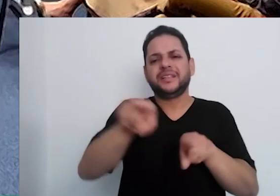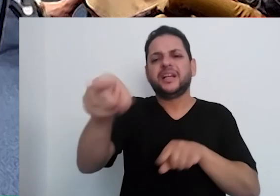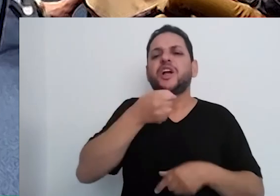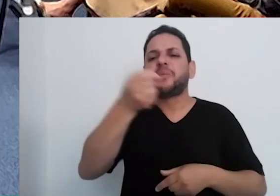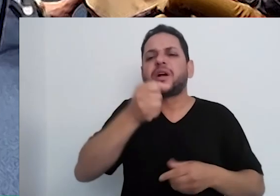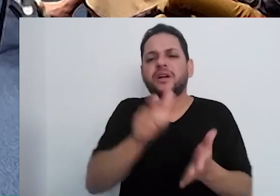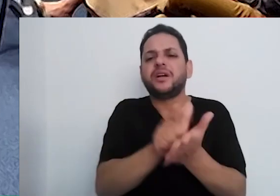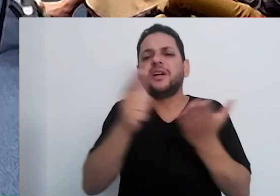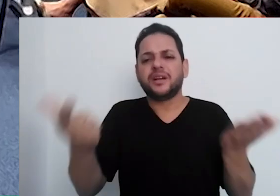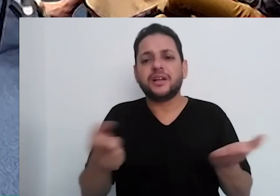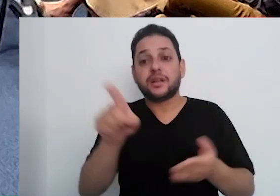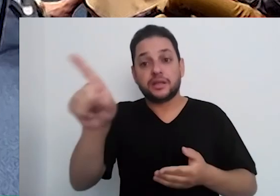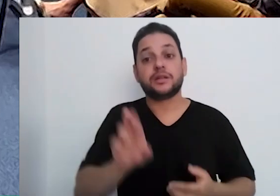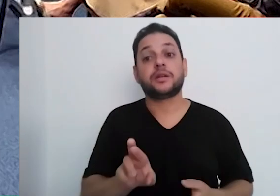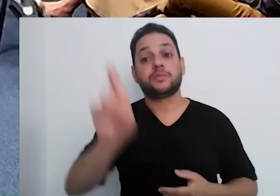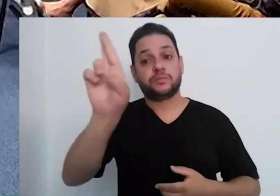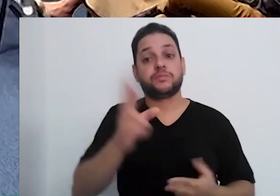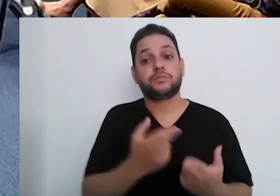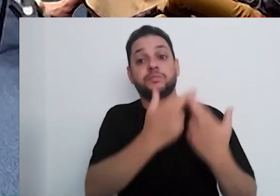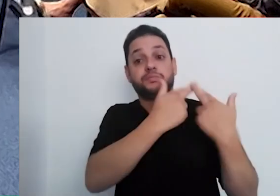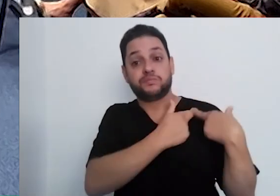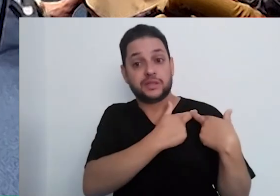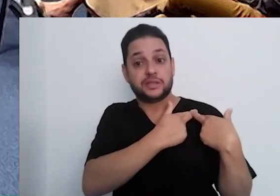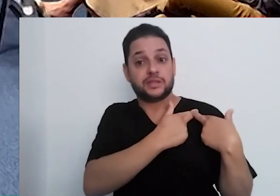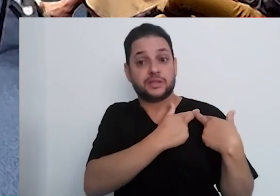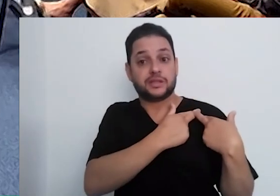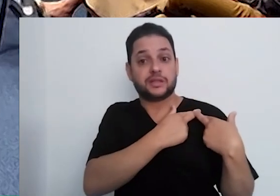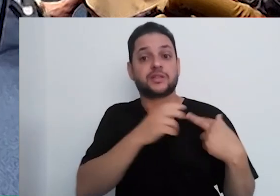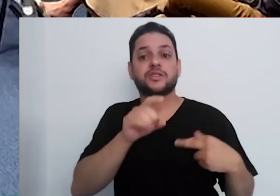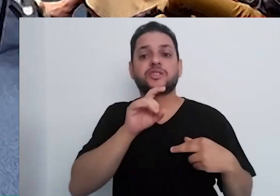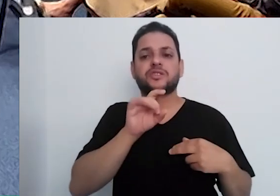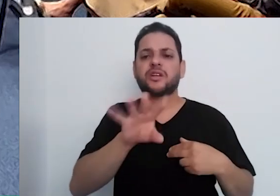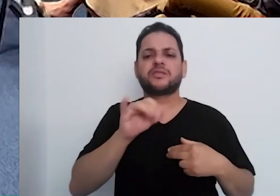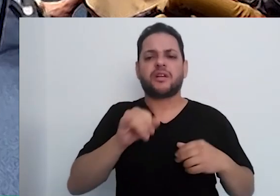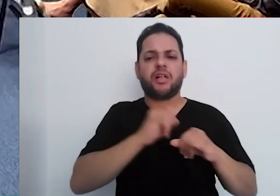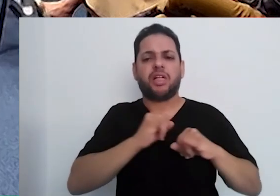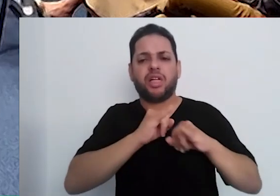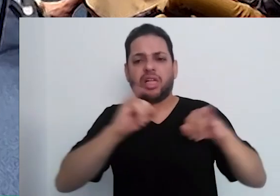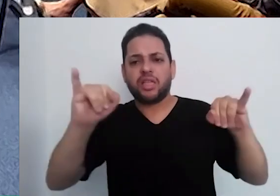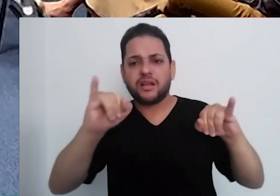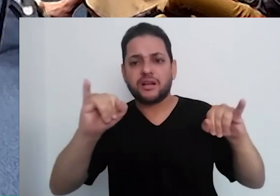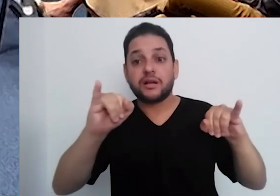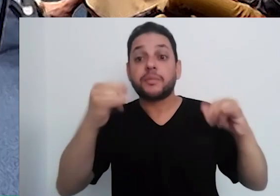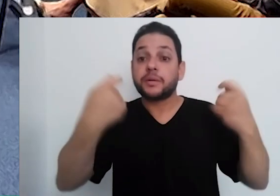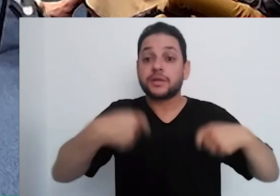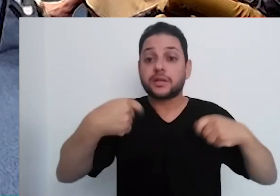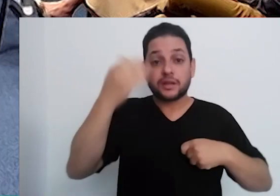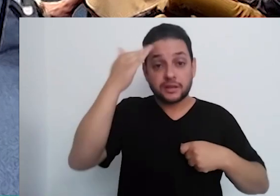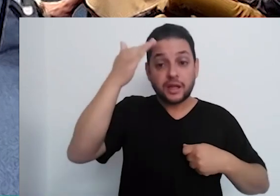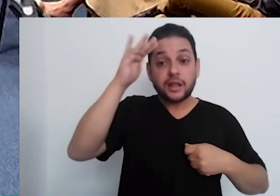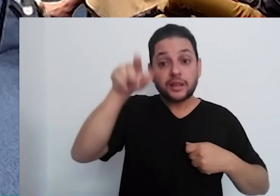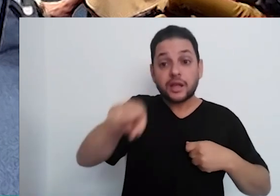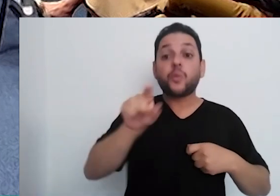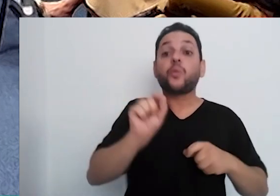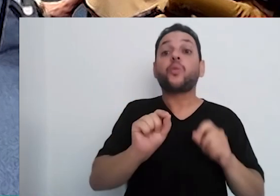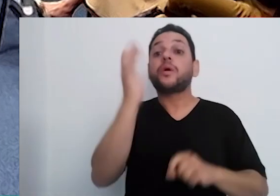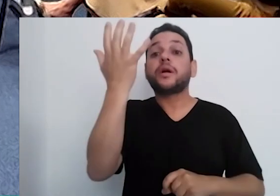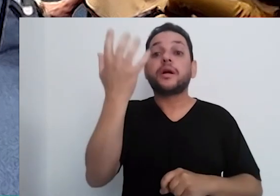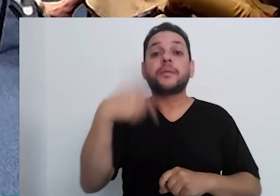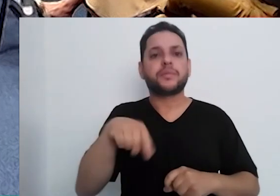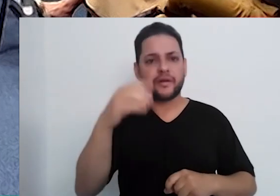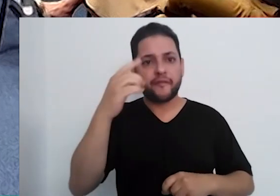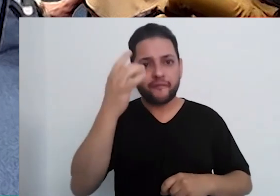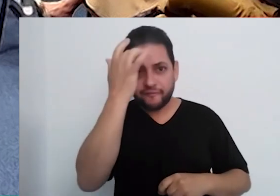também terem a responsabilidade de não sensacionalizar e de tentar entender é muito difícil tentar entender as questões do